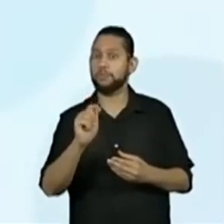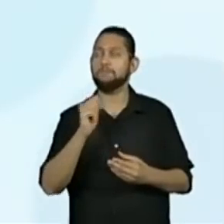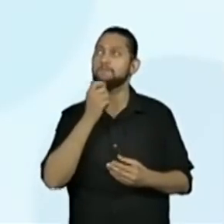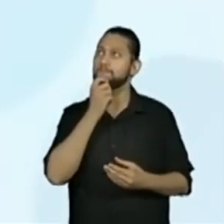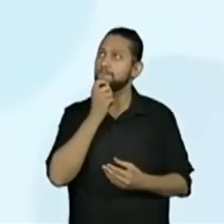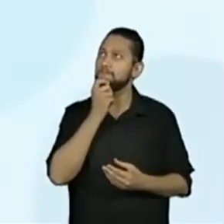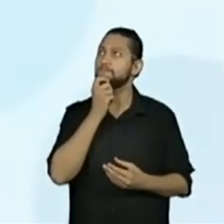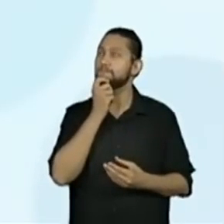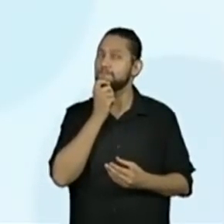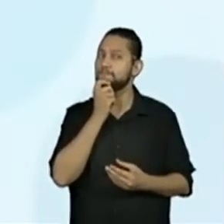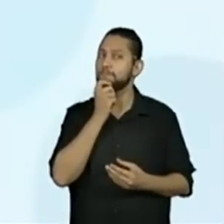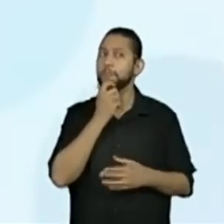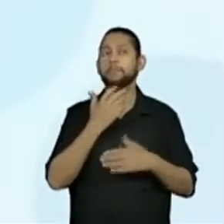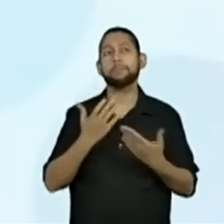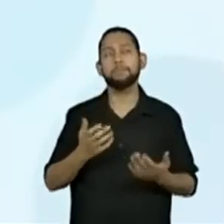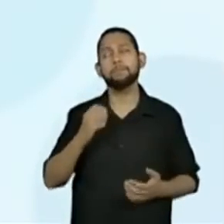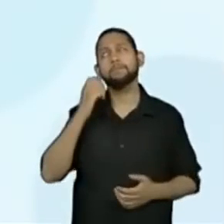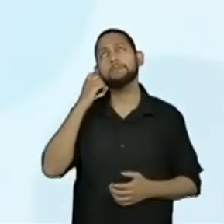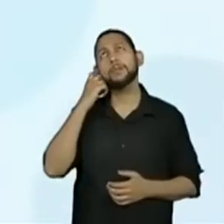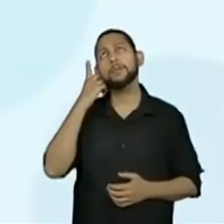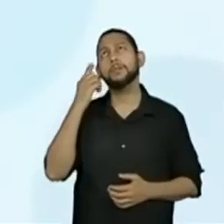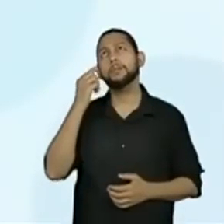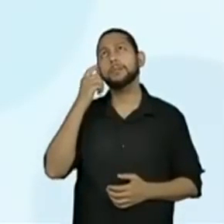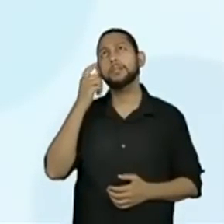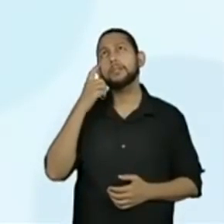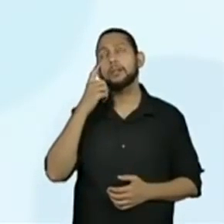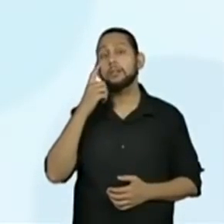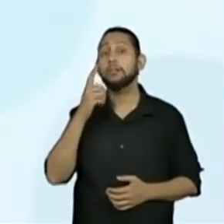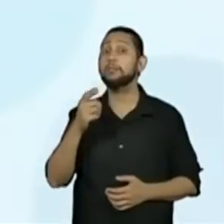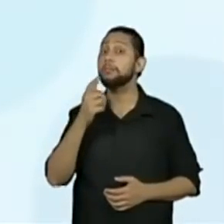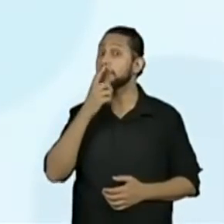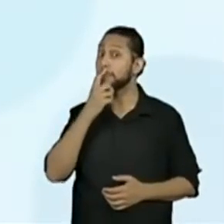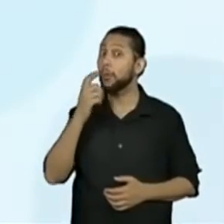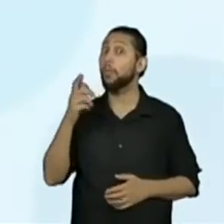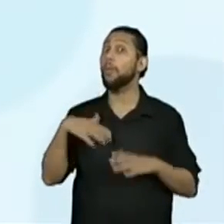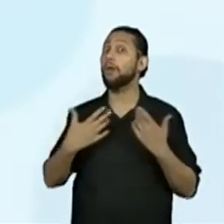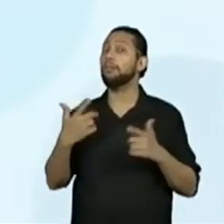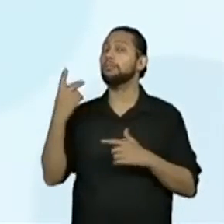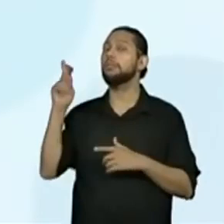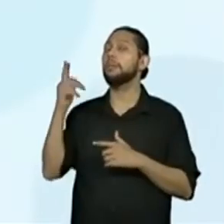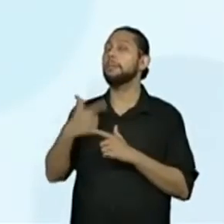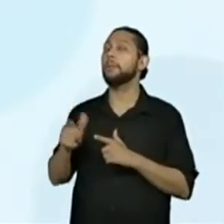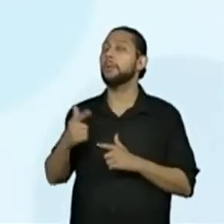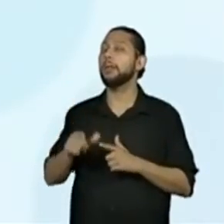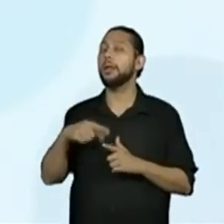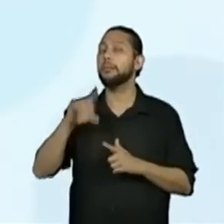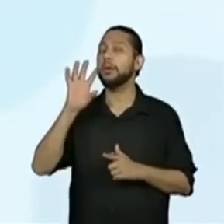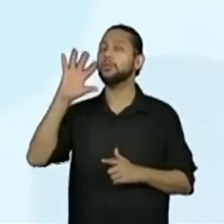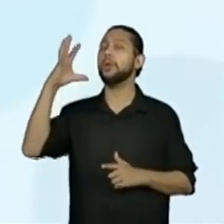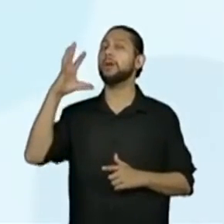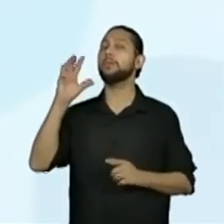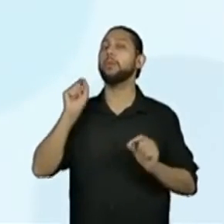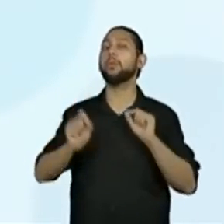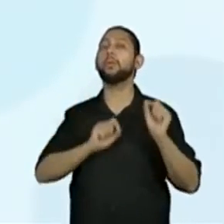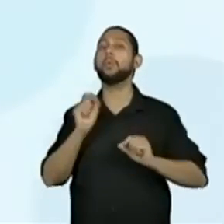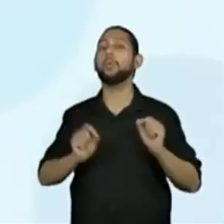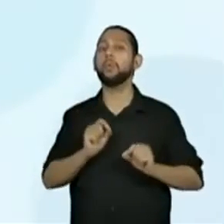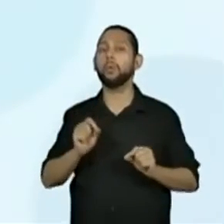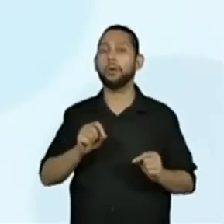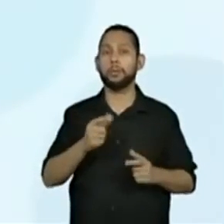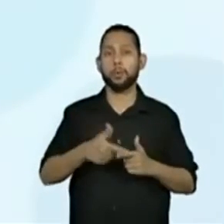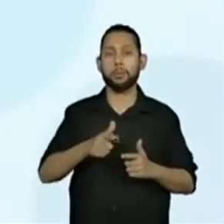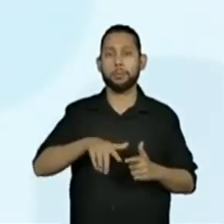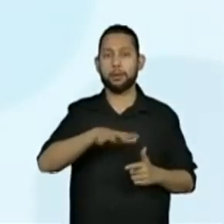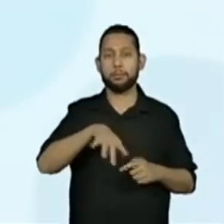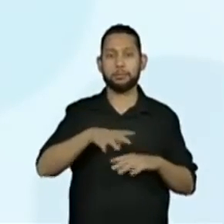e agora qual será que vai ser o problema que a gente vai ter que resolver vamos